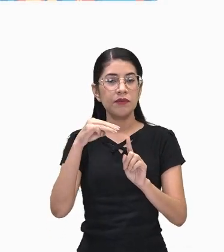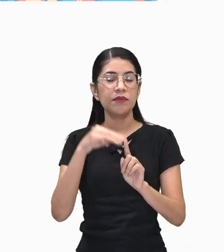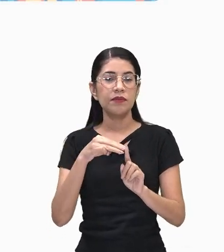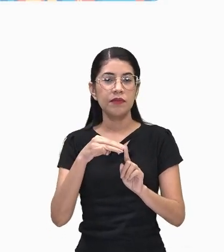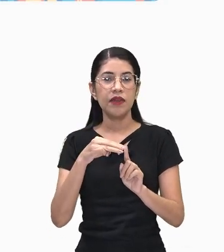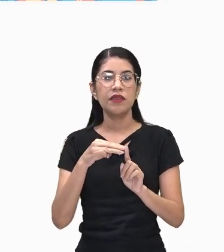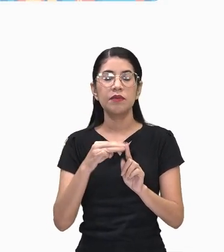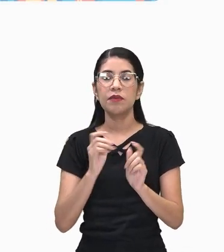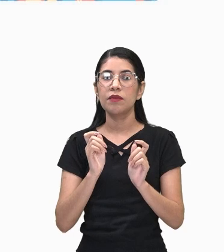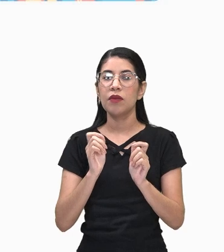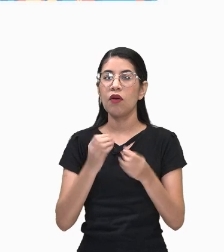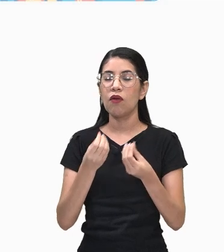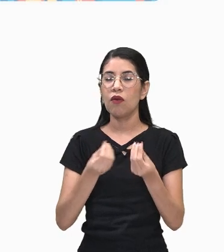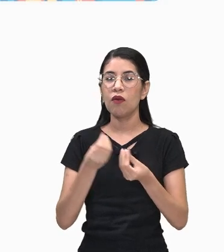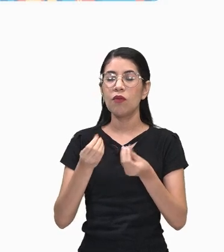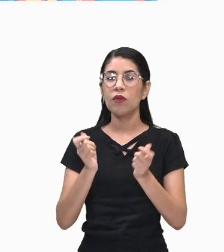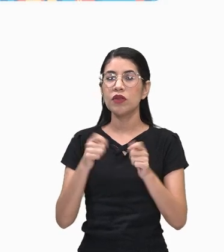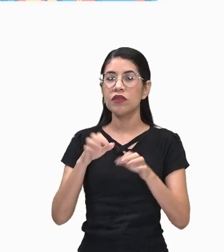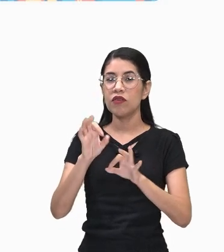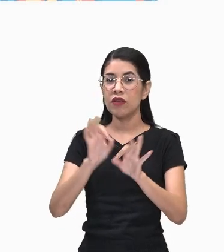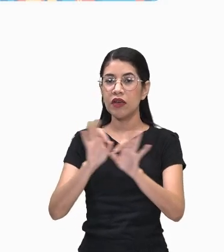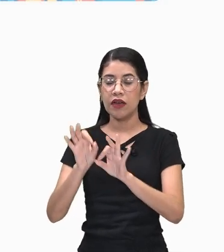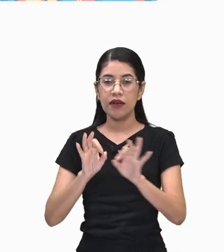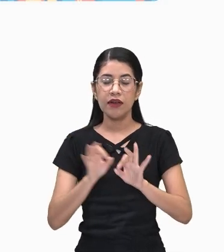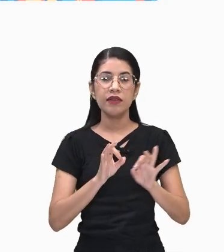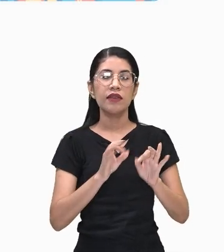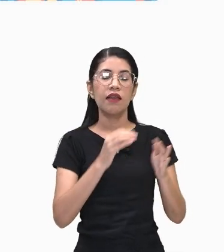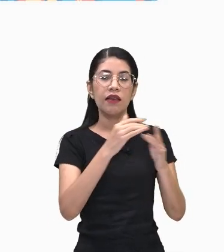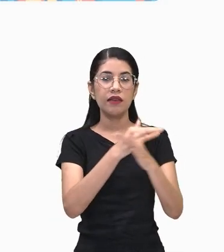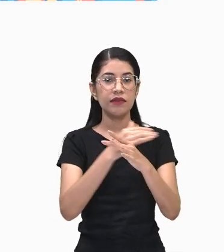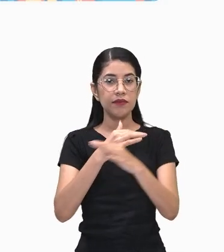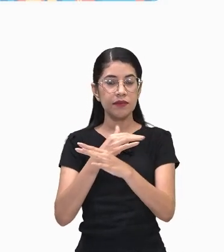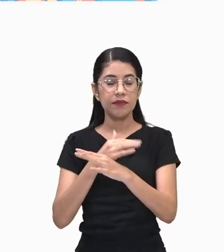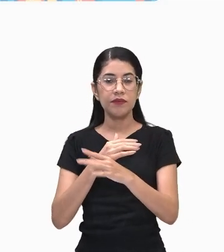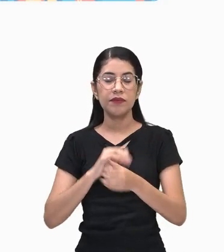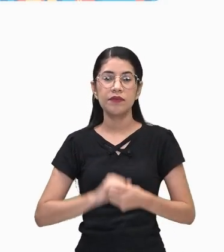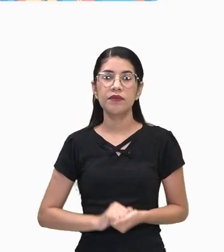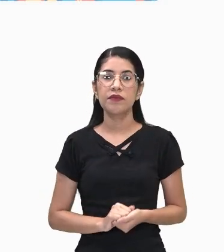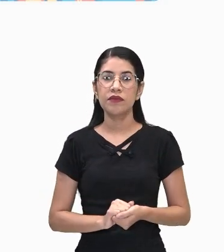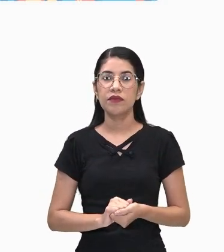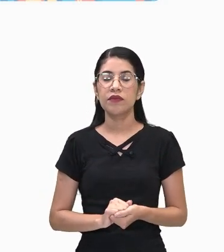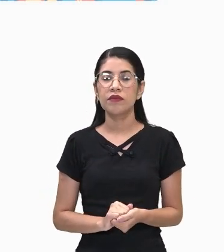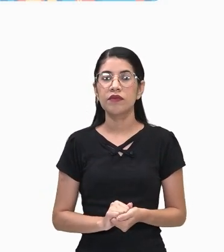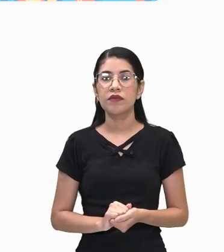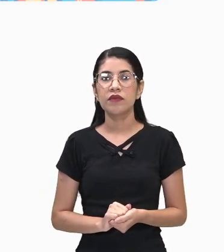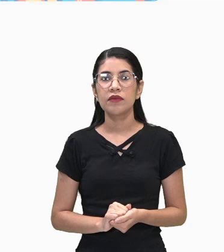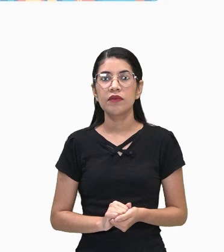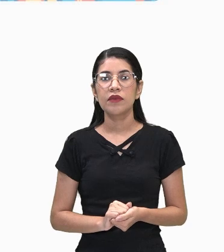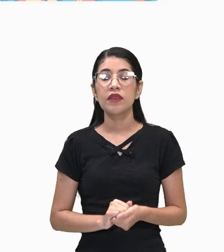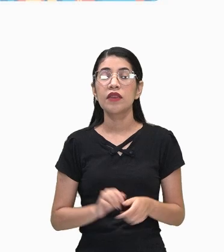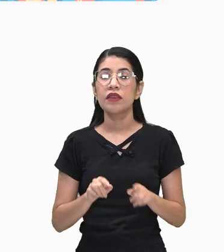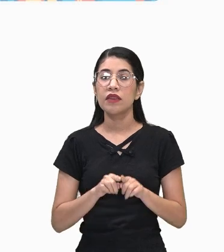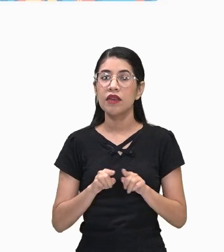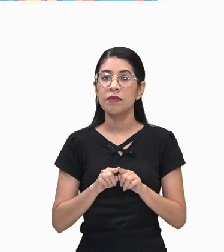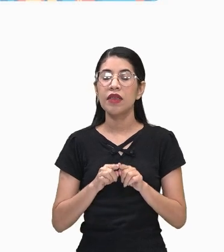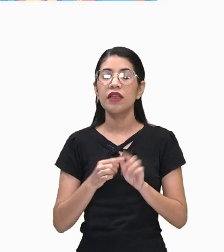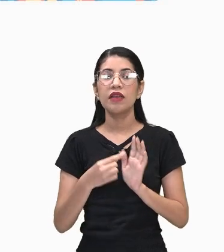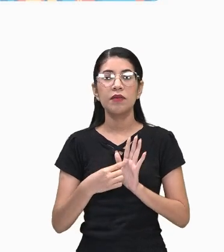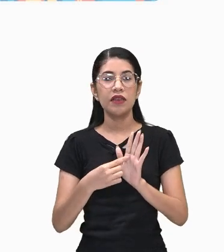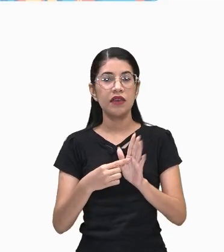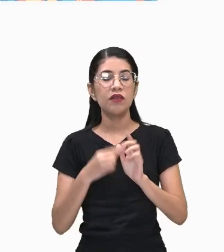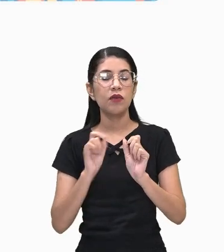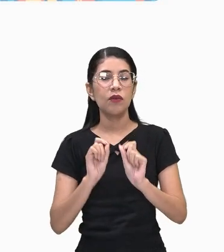o planejamento das cidades, tá? Então, aí trazendo a questão da sustentabilidade para